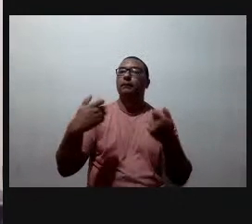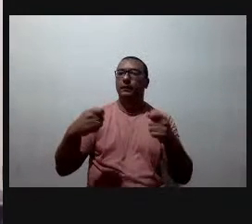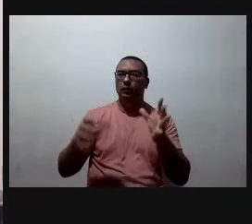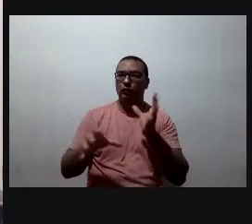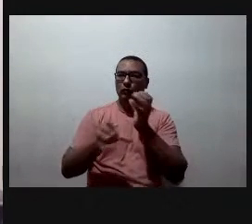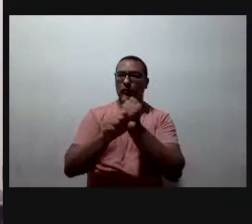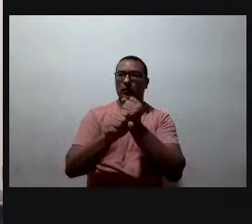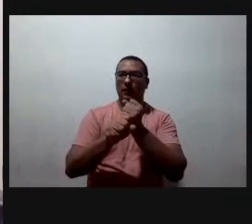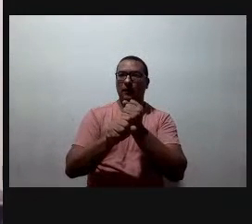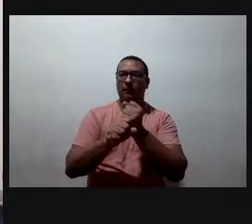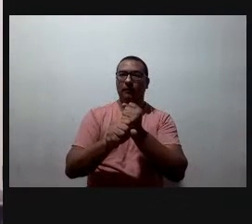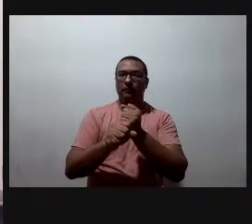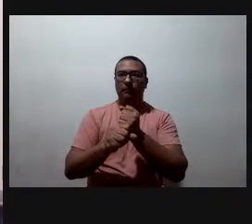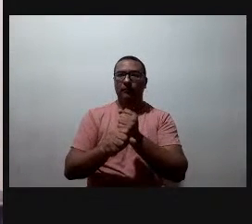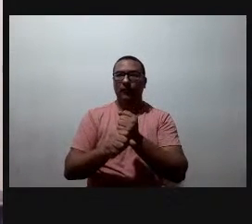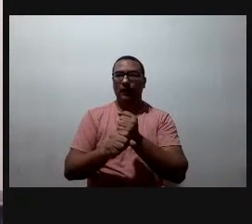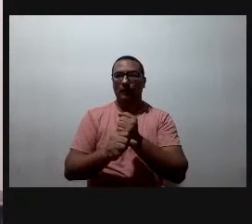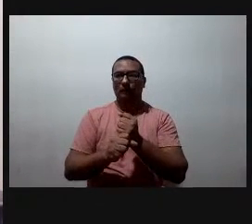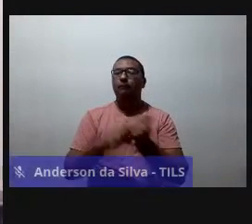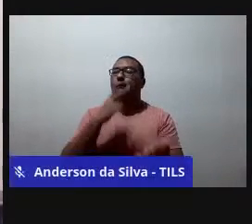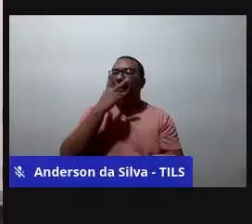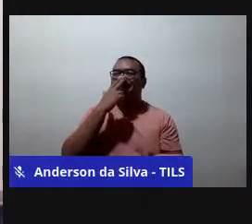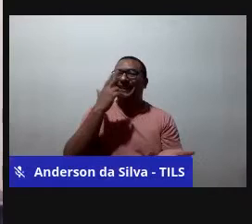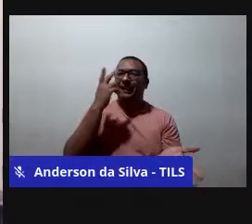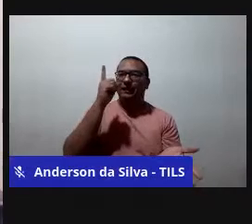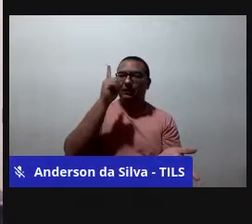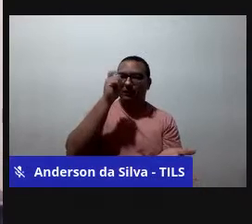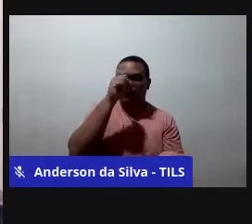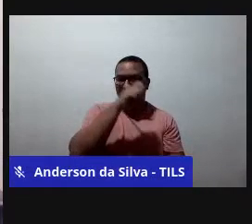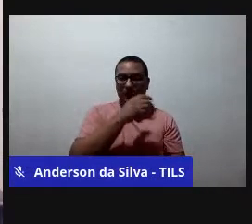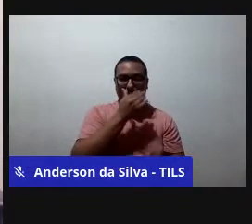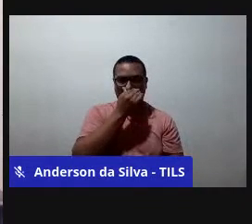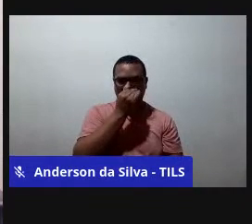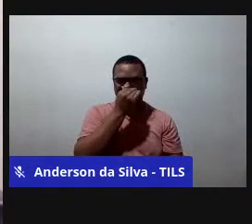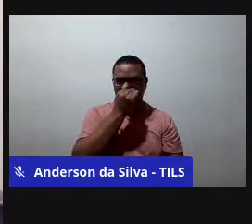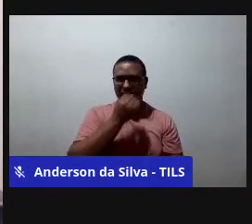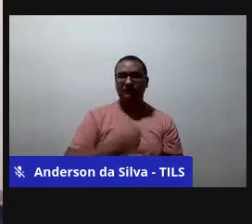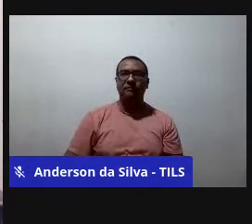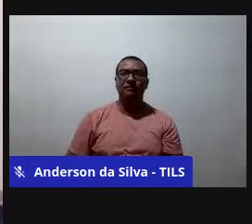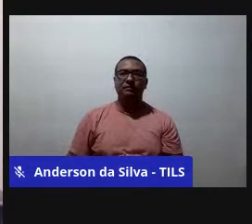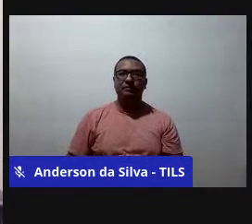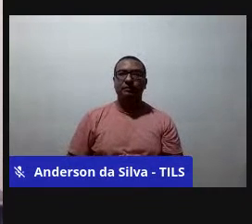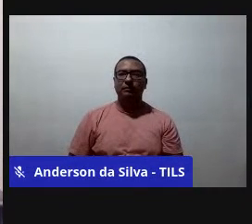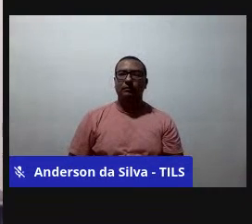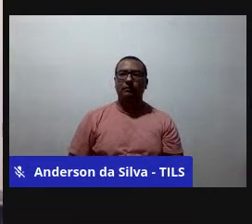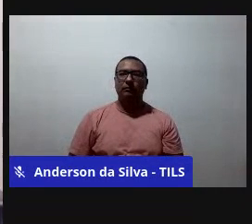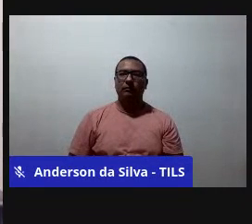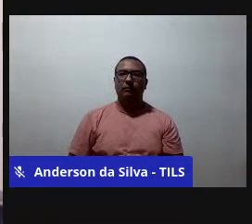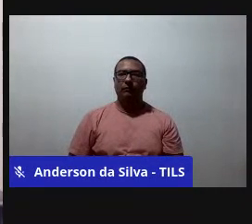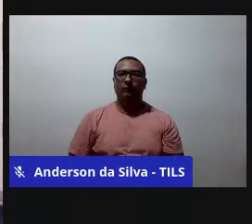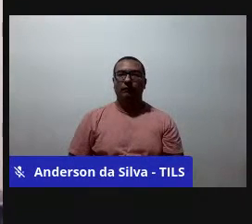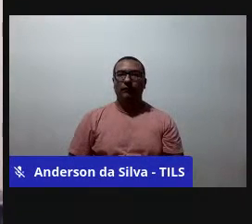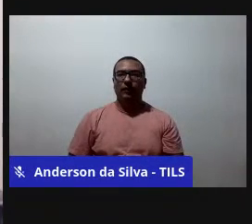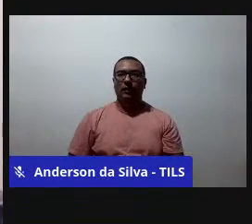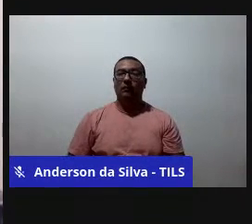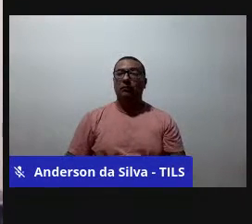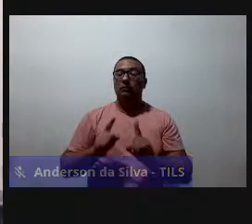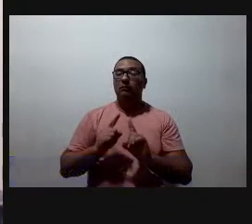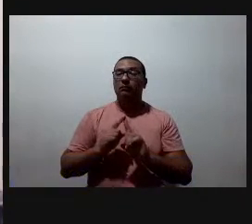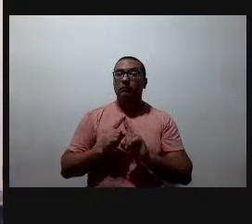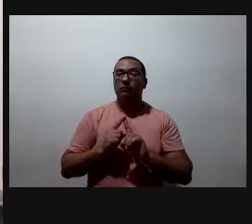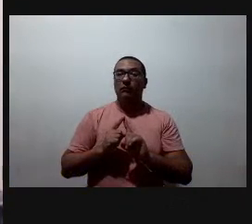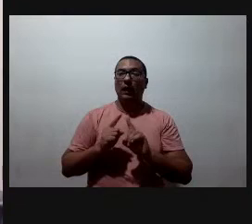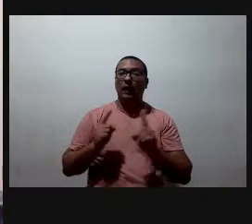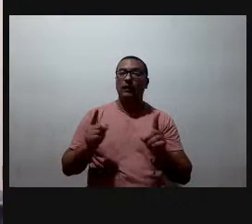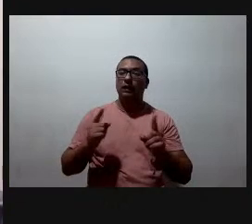caldo que assim, é difícil da gente destilar tudo que tem nele, mas quando eu vejo para